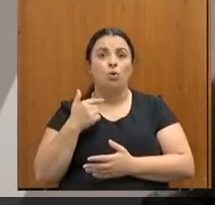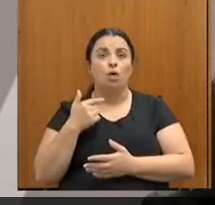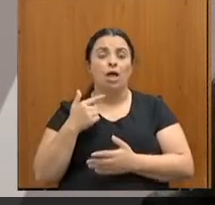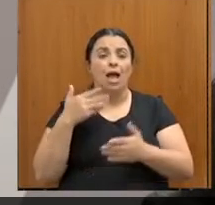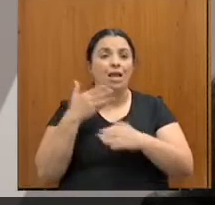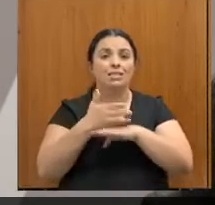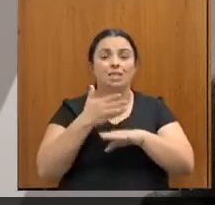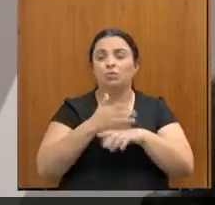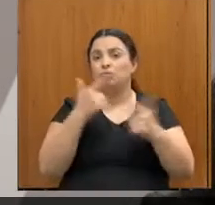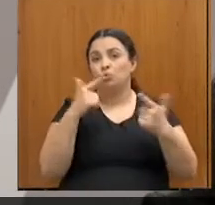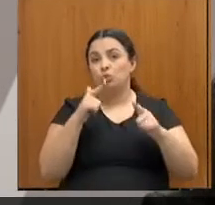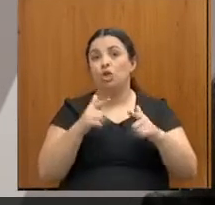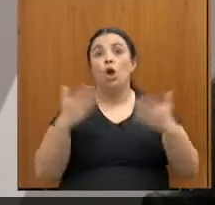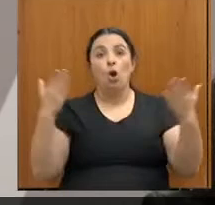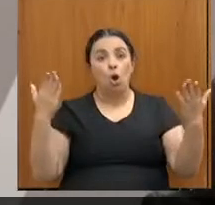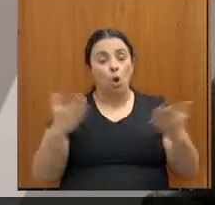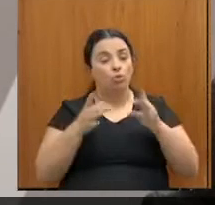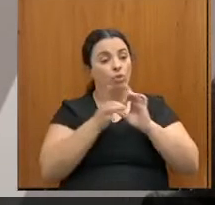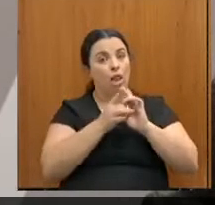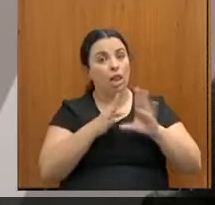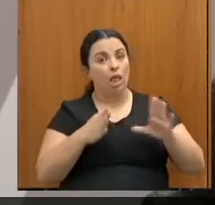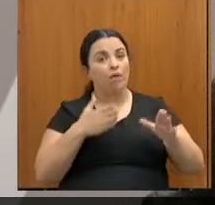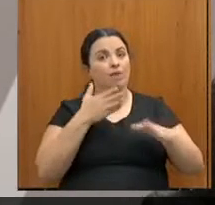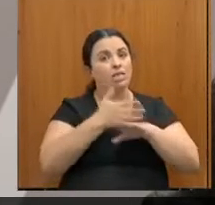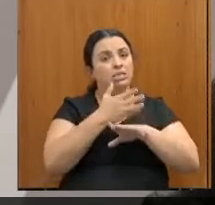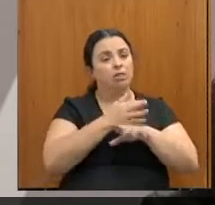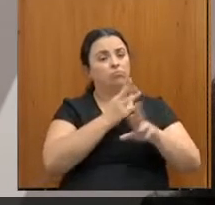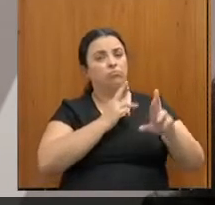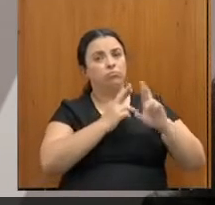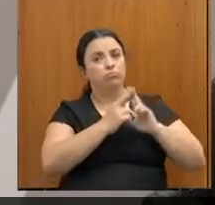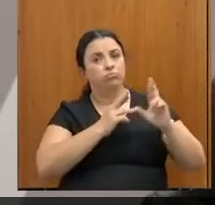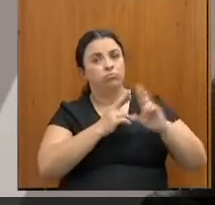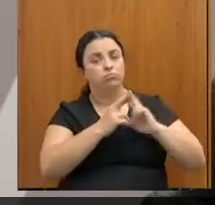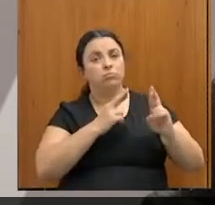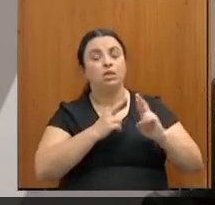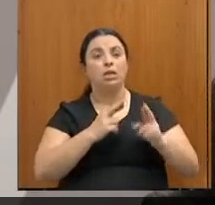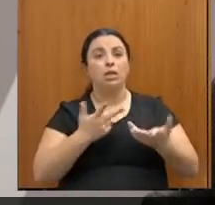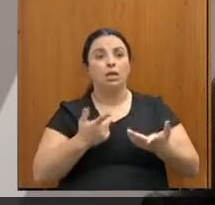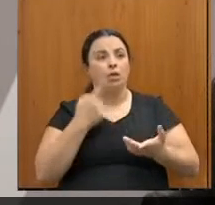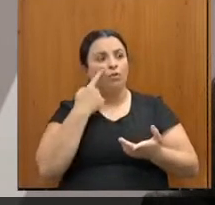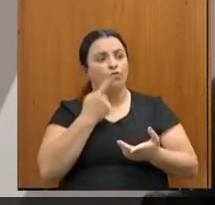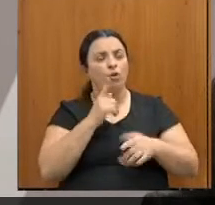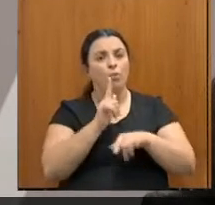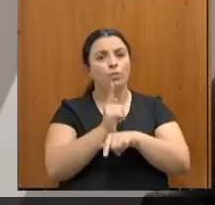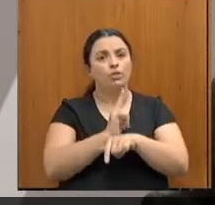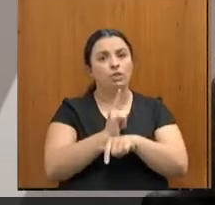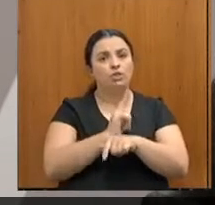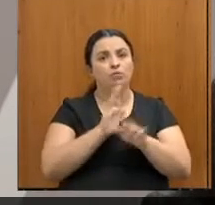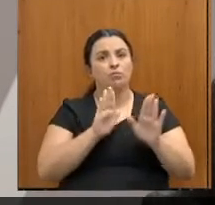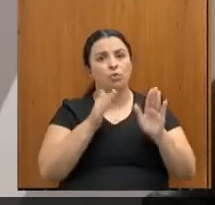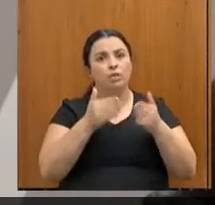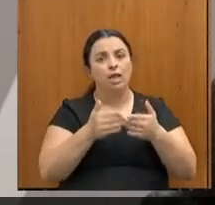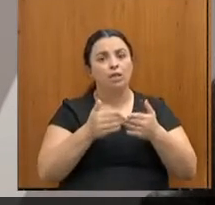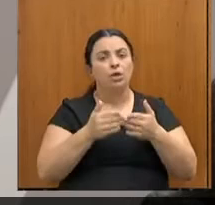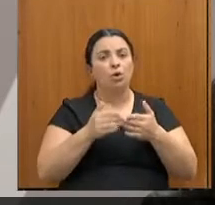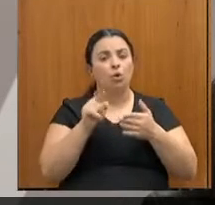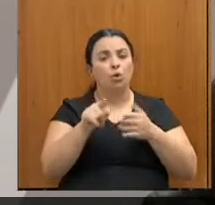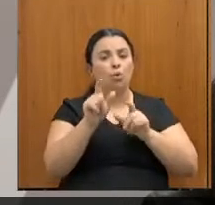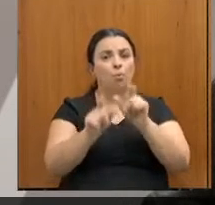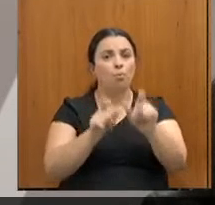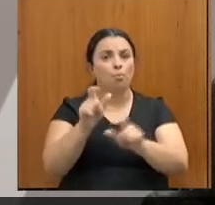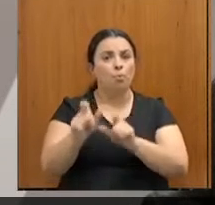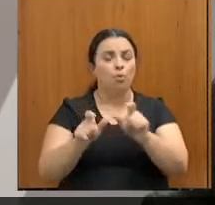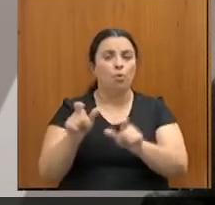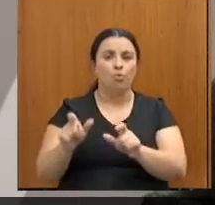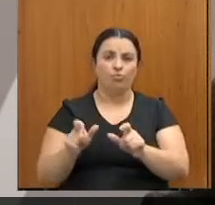semi pela 1ª vez na história de Minas Gerais a gente vê uma gestão voltada para o consumidor mas